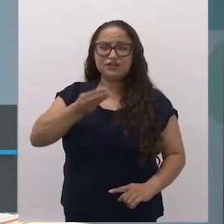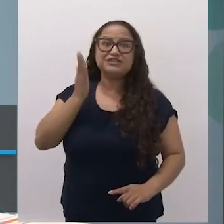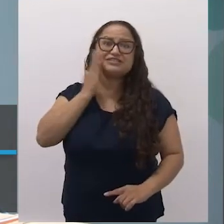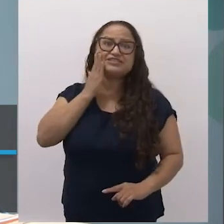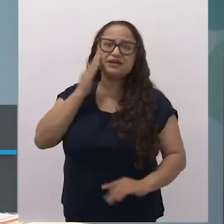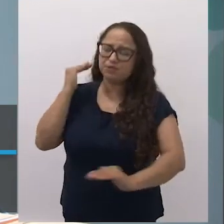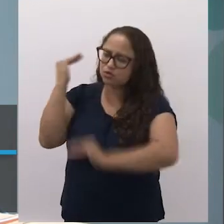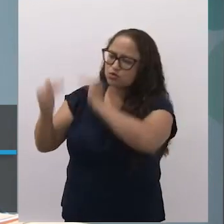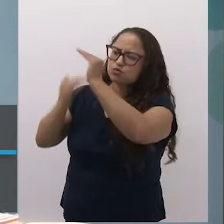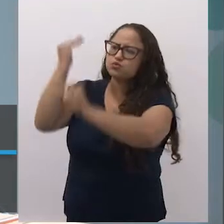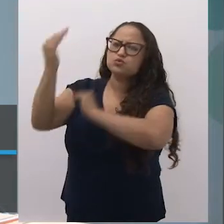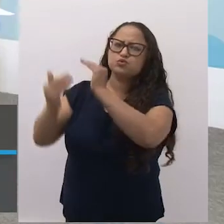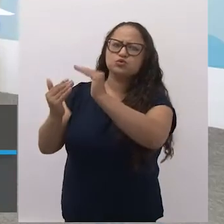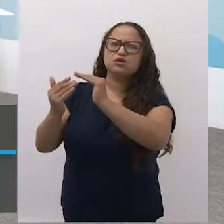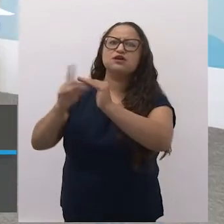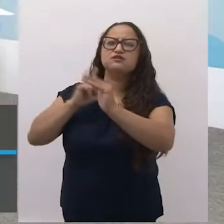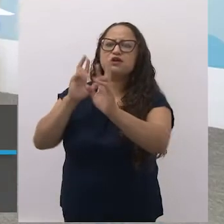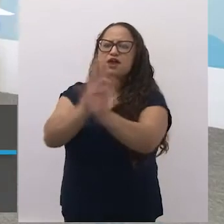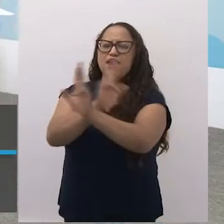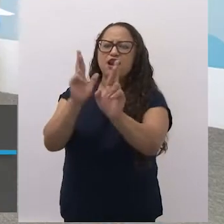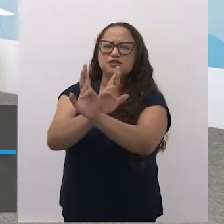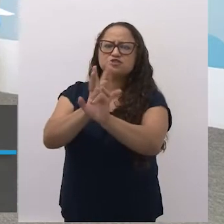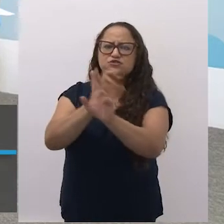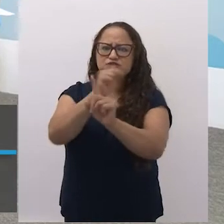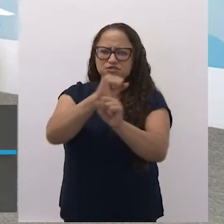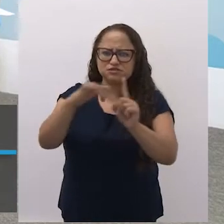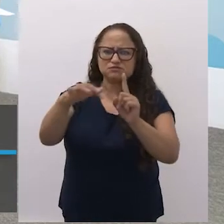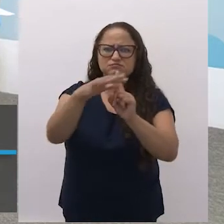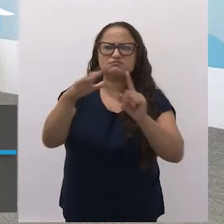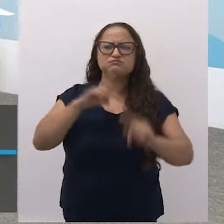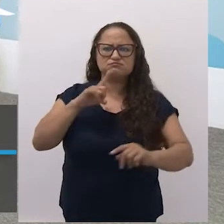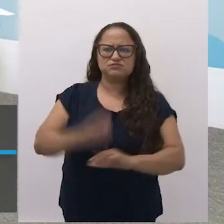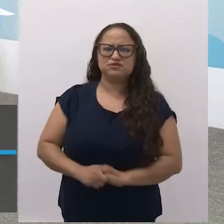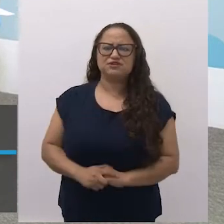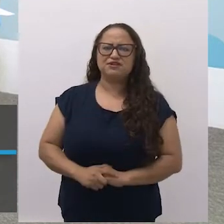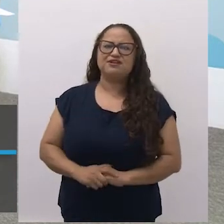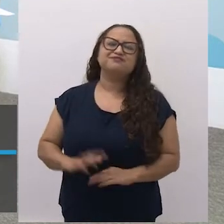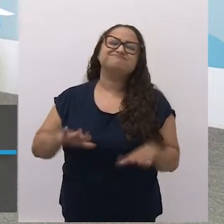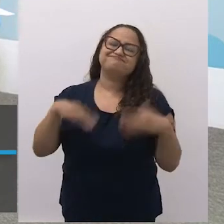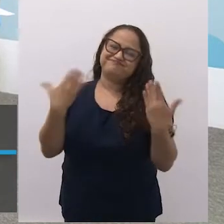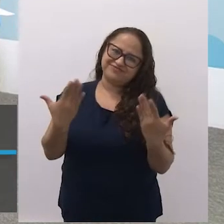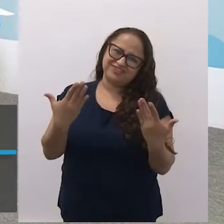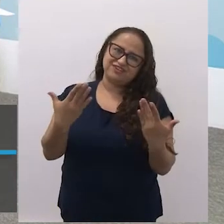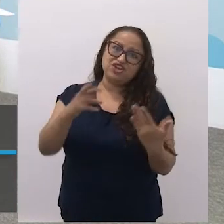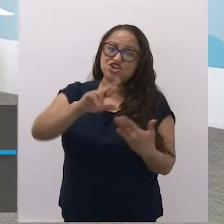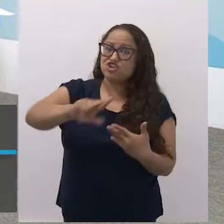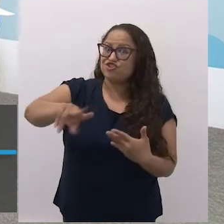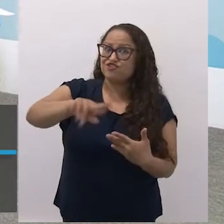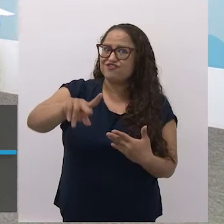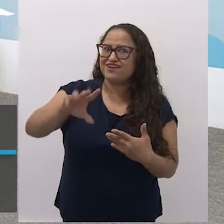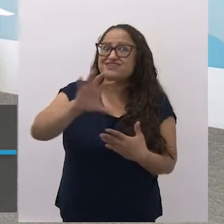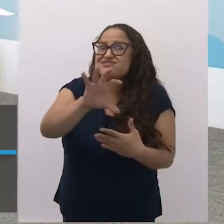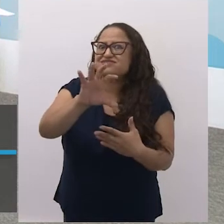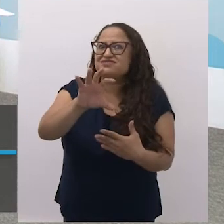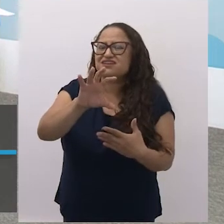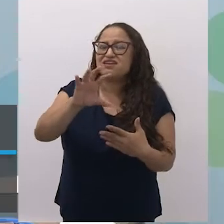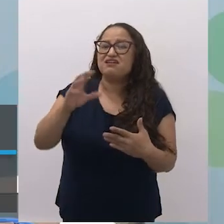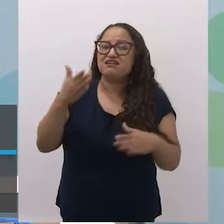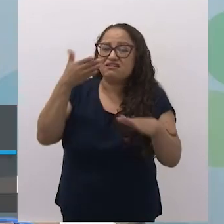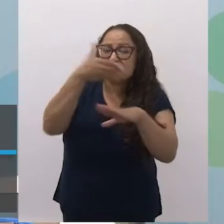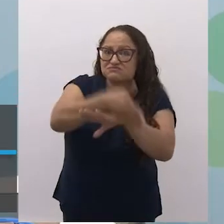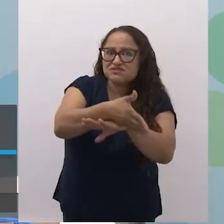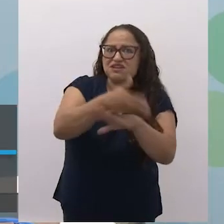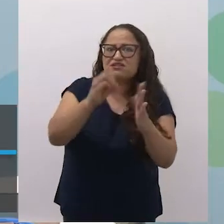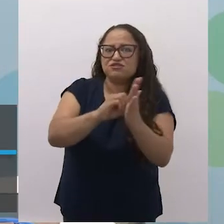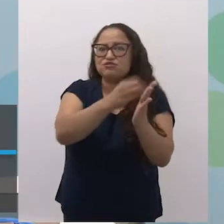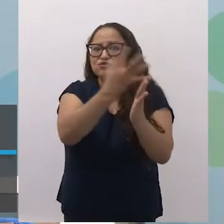relações sociais. Afinal, não é por acaso que as competências socioemocionais estão presentes aí no currículo paulista